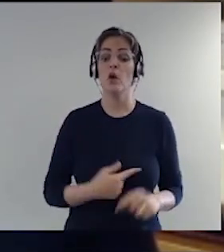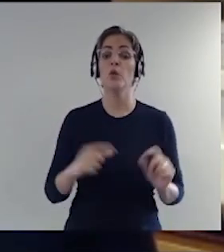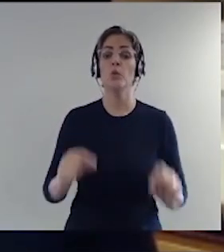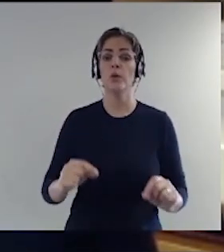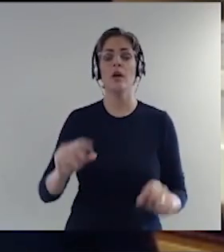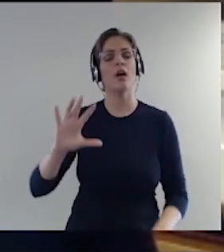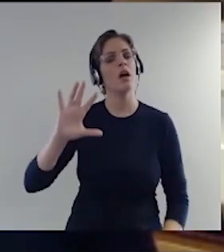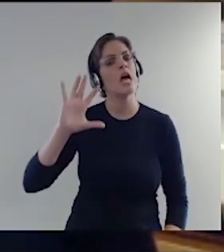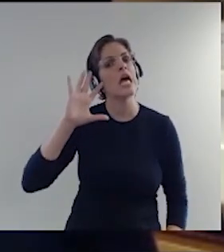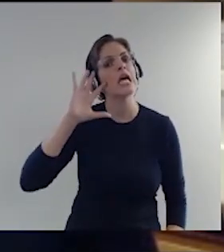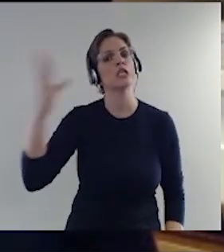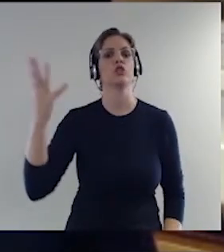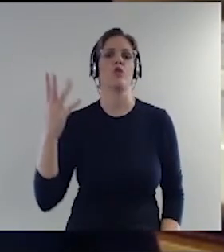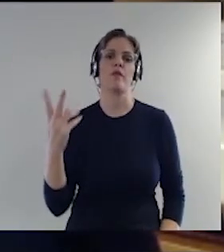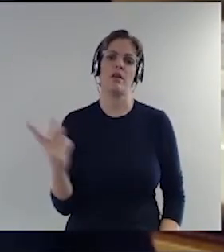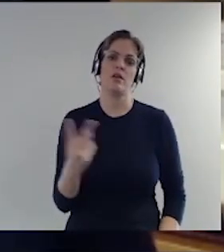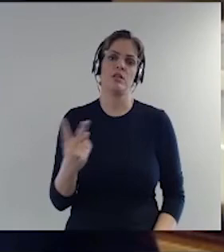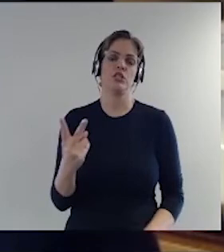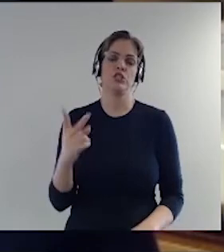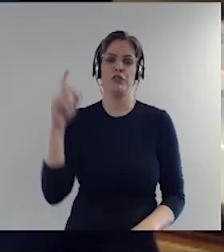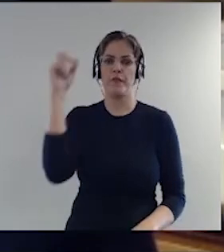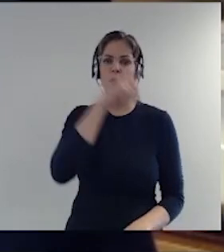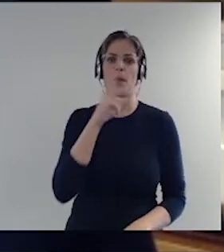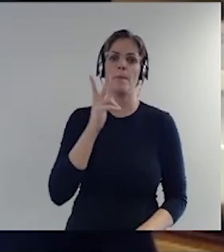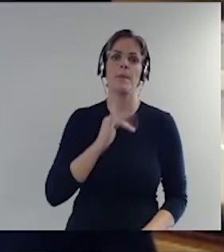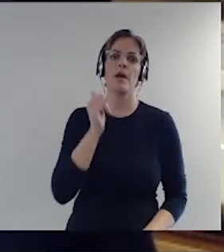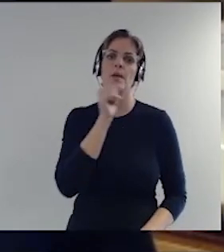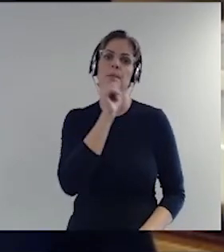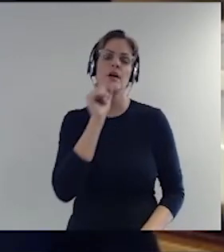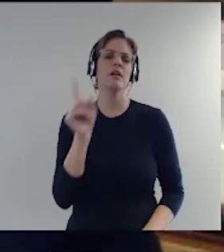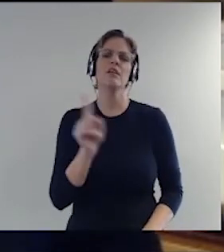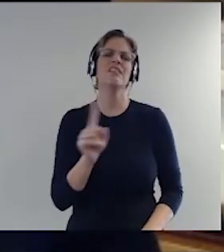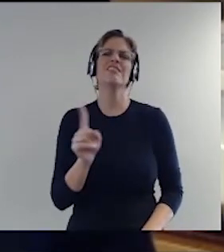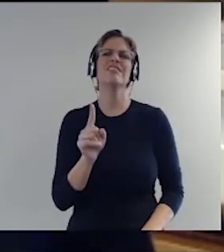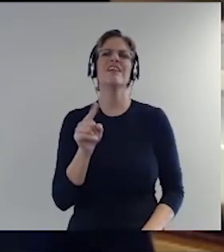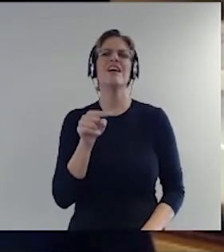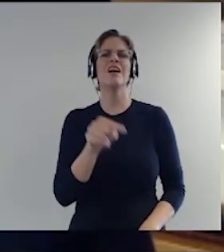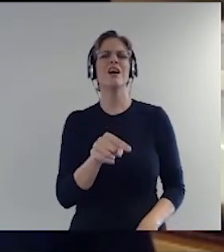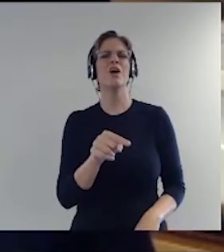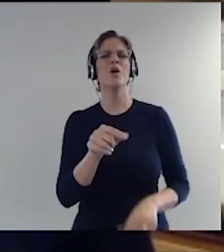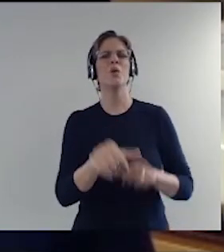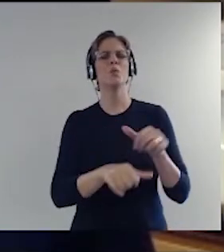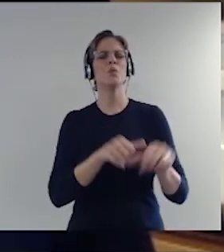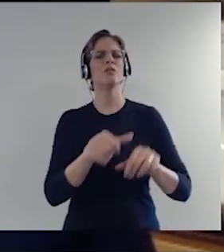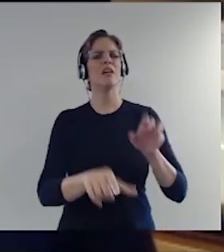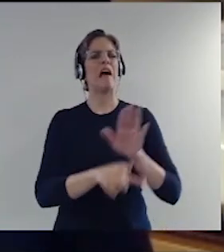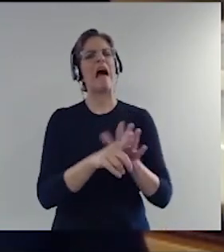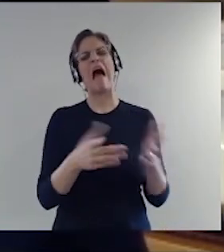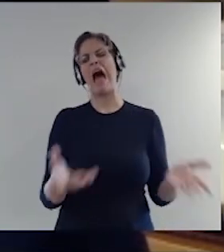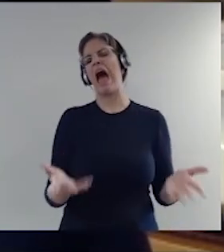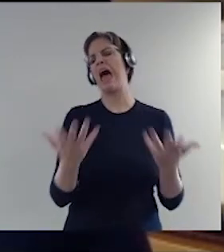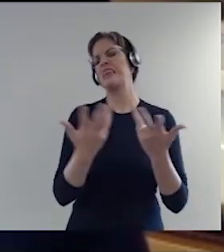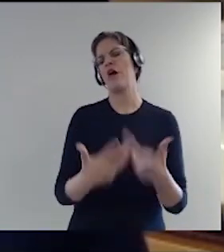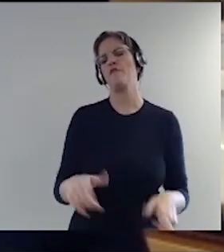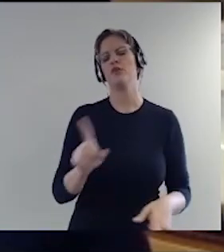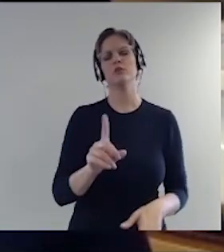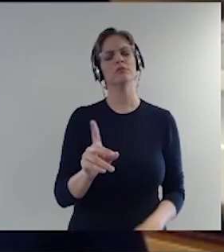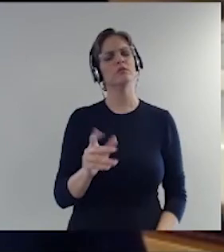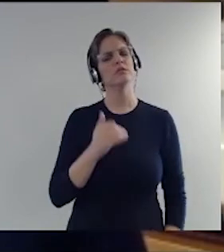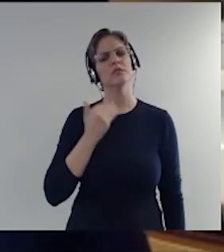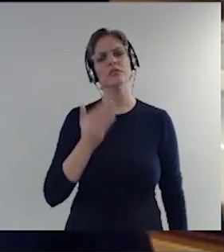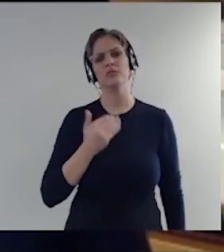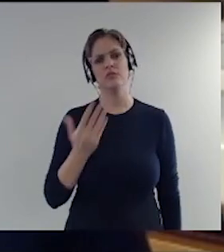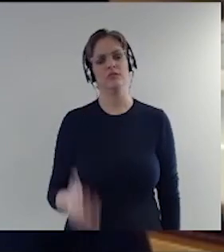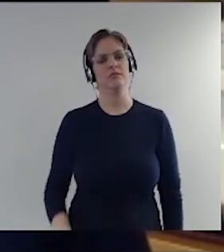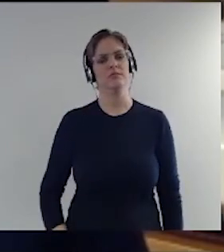das dificuldades dos adultos. Não da forma como está sendo feito, porque parece que não tem funcionado. Mas essa é a